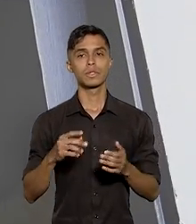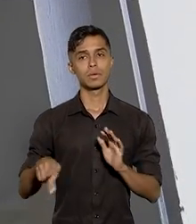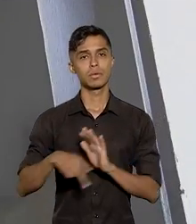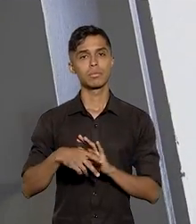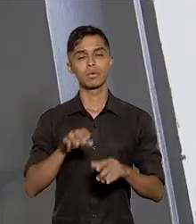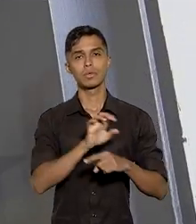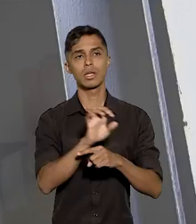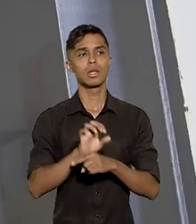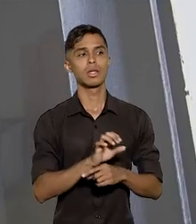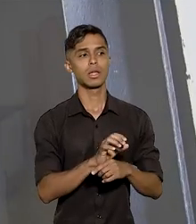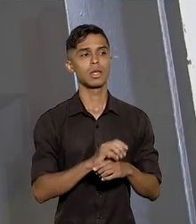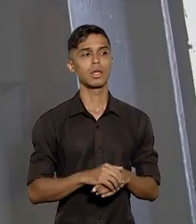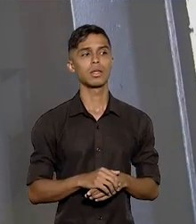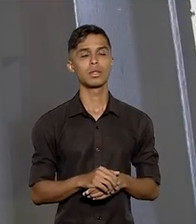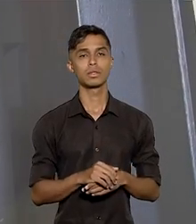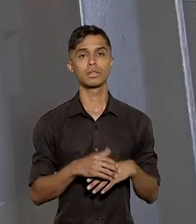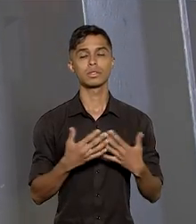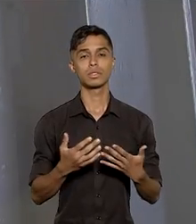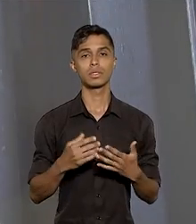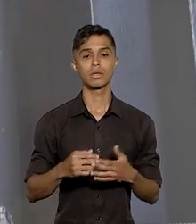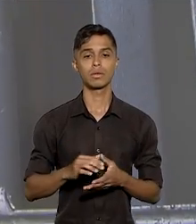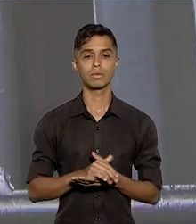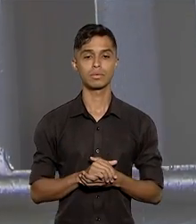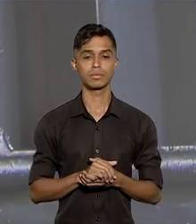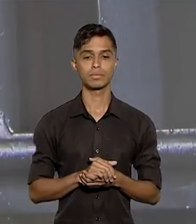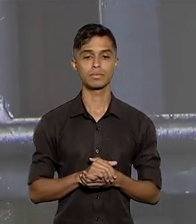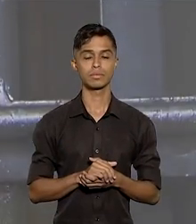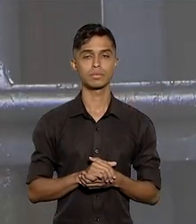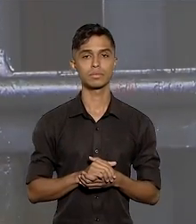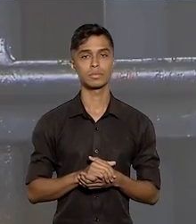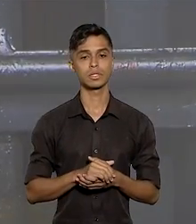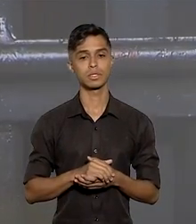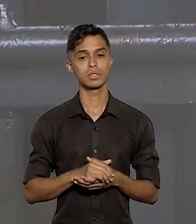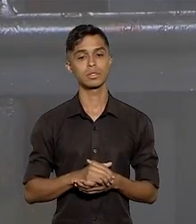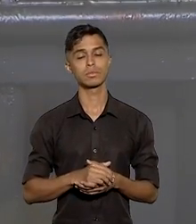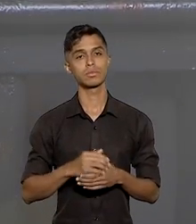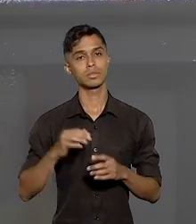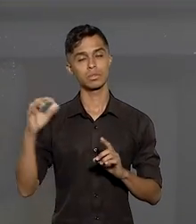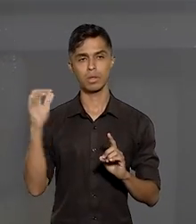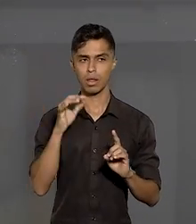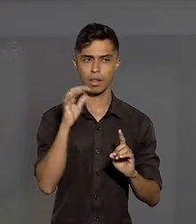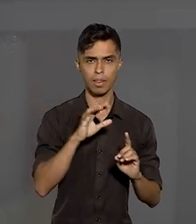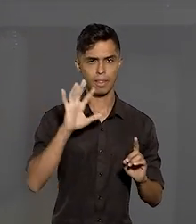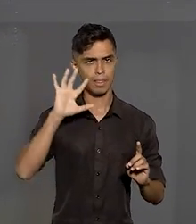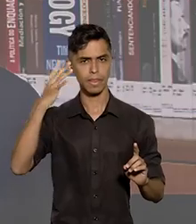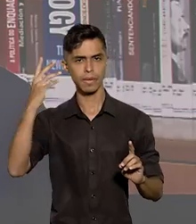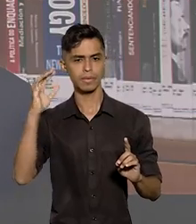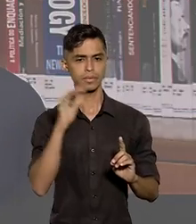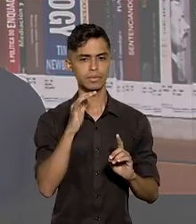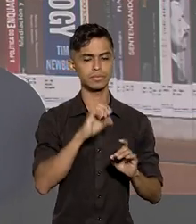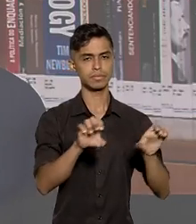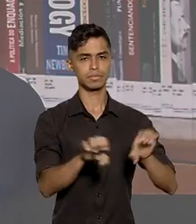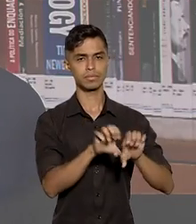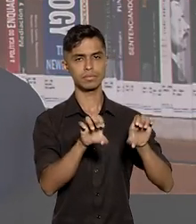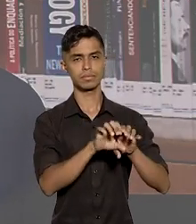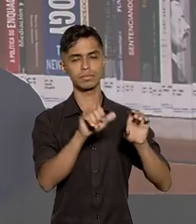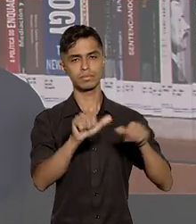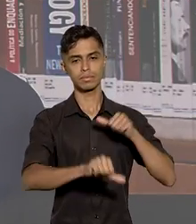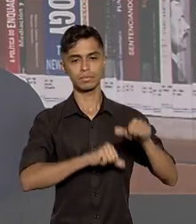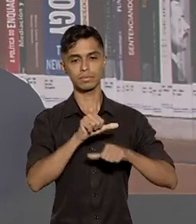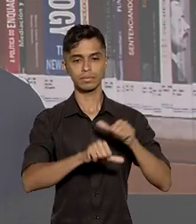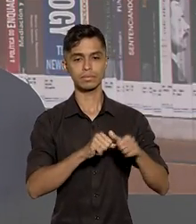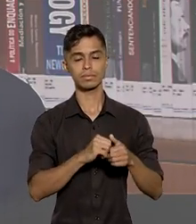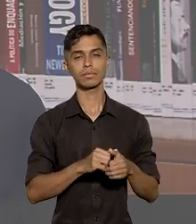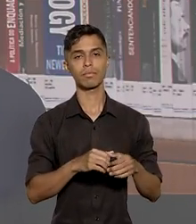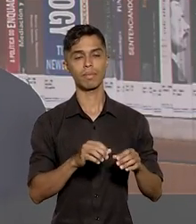acaba a médio e longo prazo, implicando mudanças estruturais nas instituições